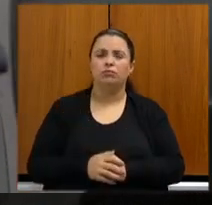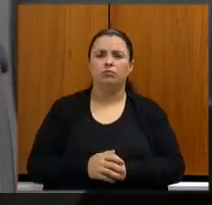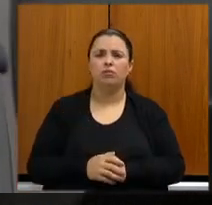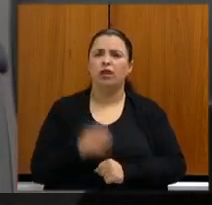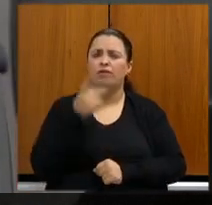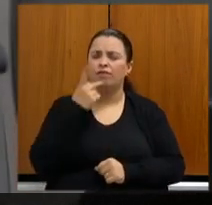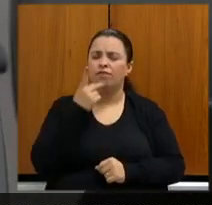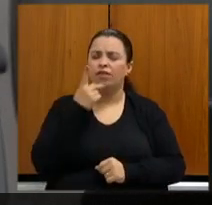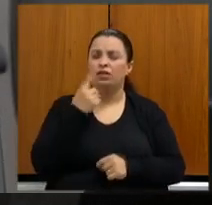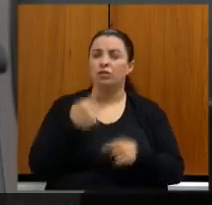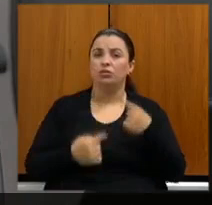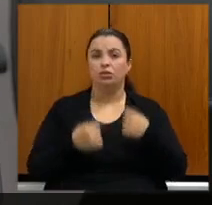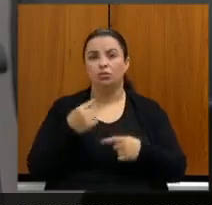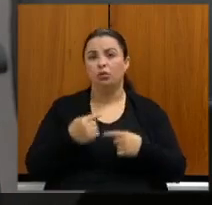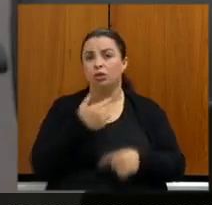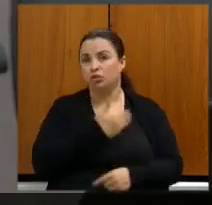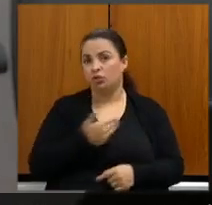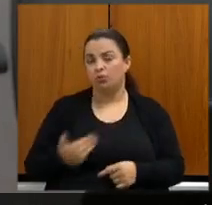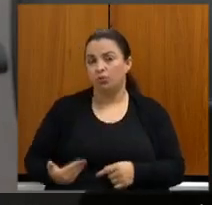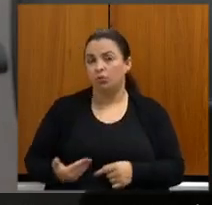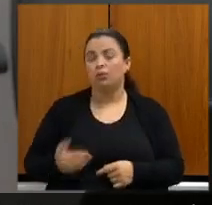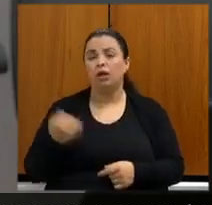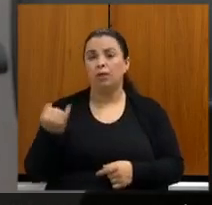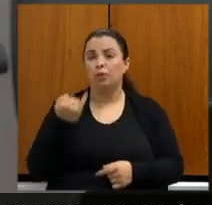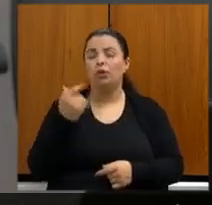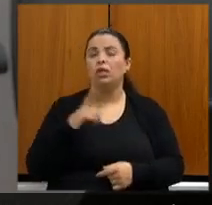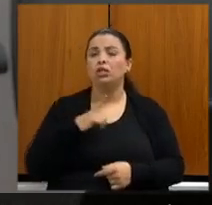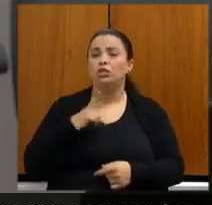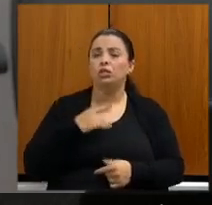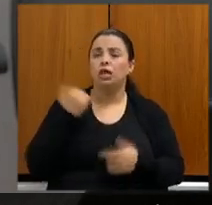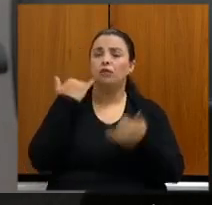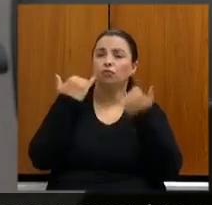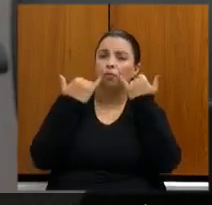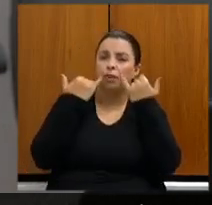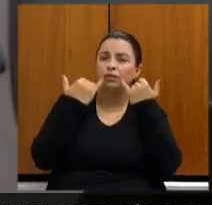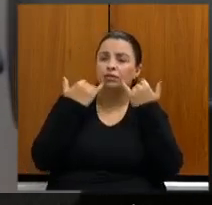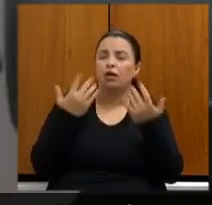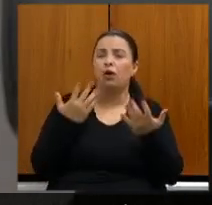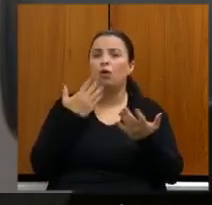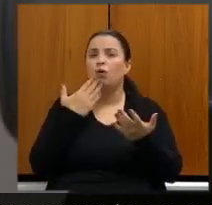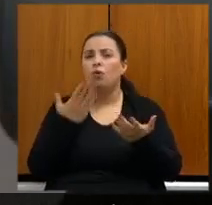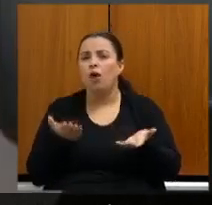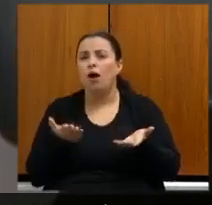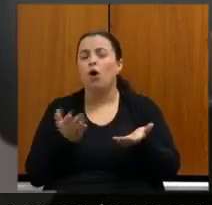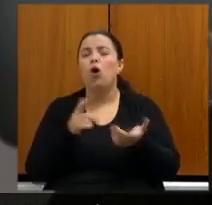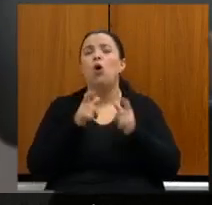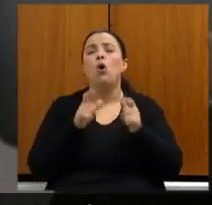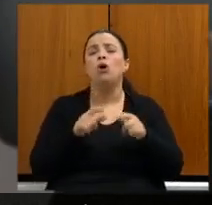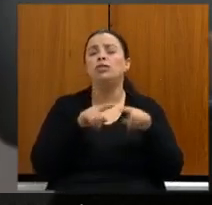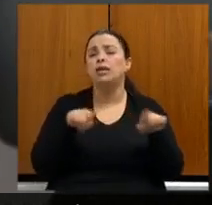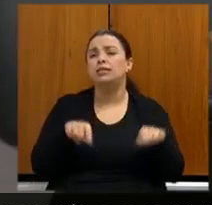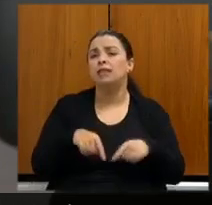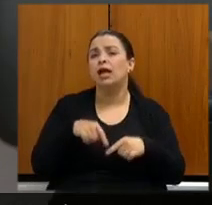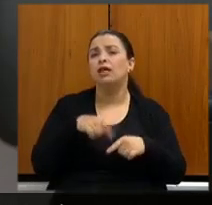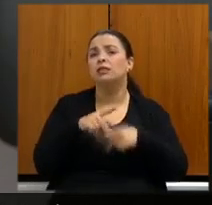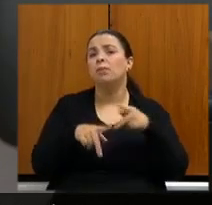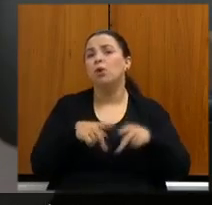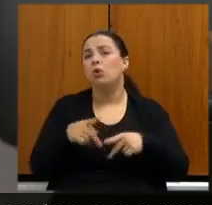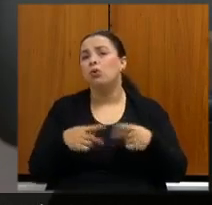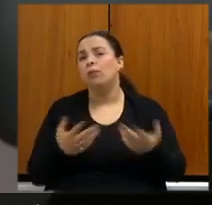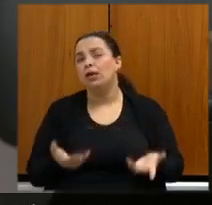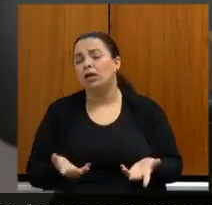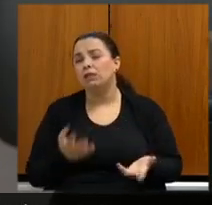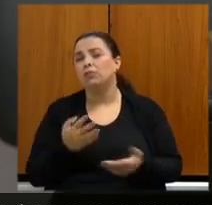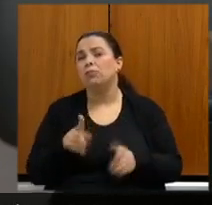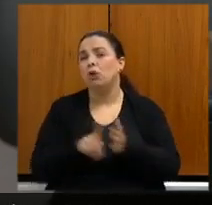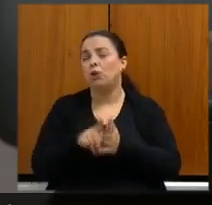política pública né sim é importante tem os dados né onde estão as terras públicas do estado os conflitos